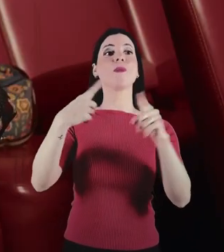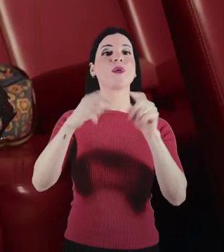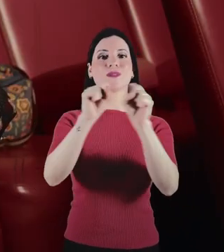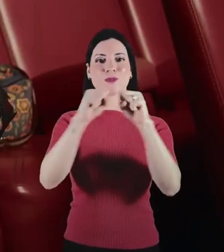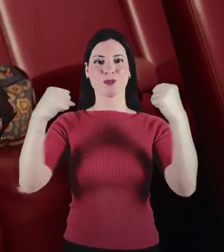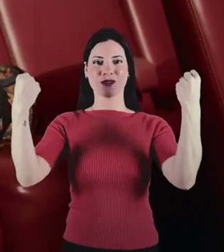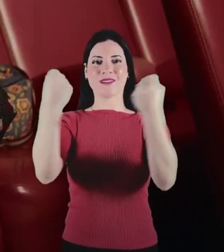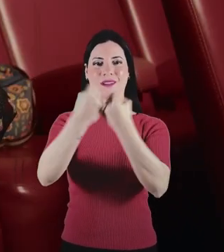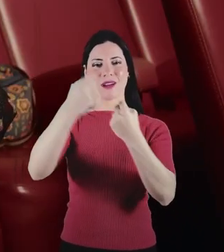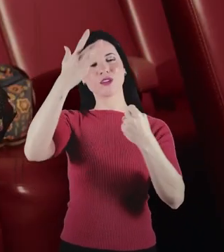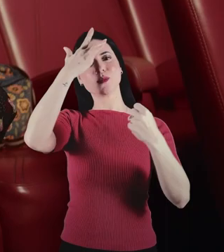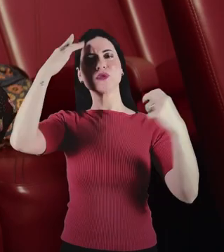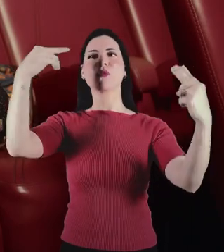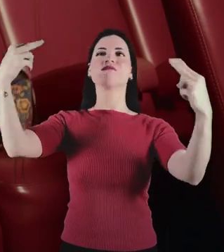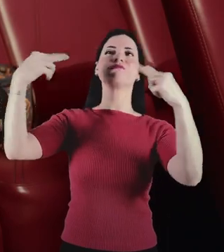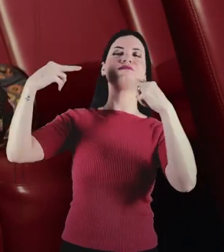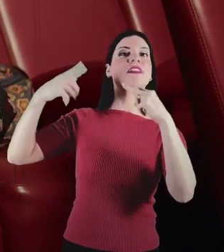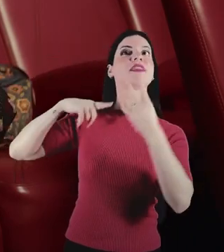que a gente